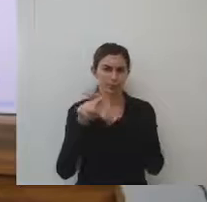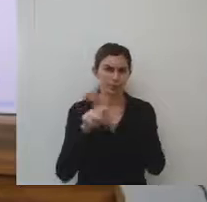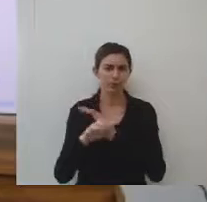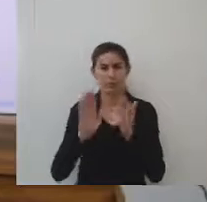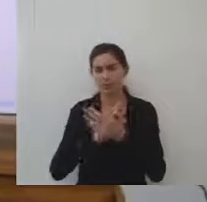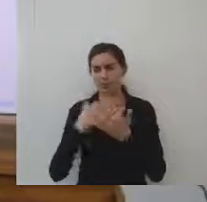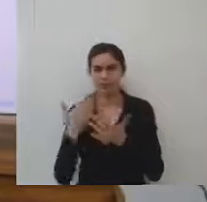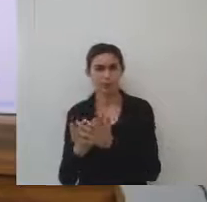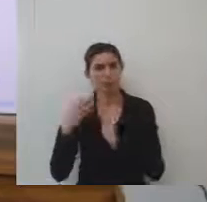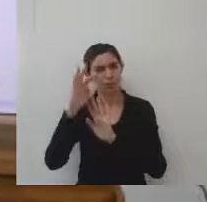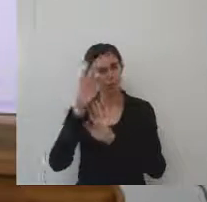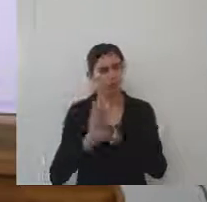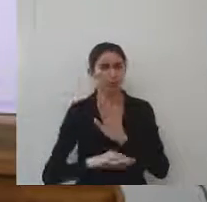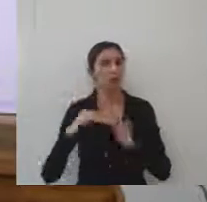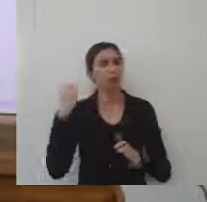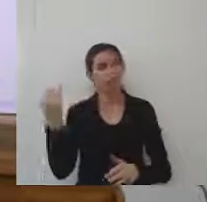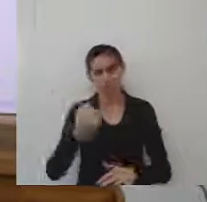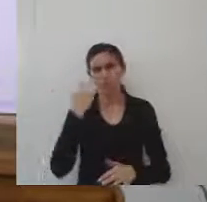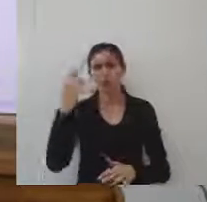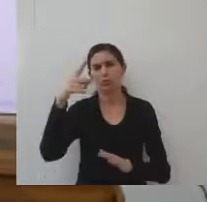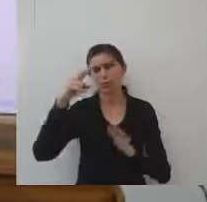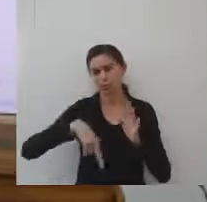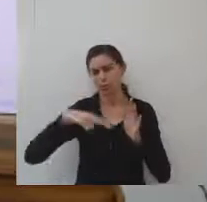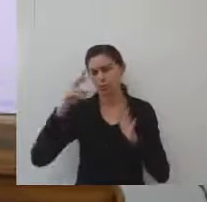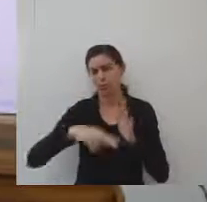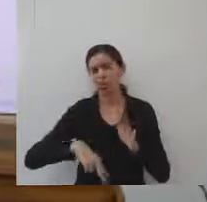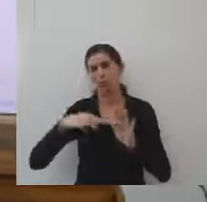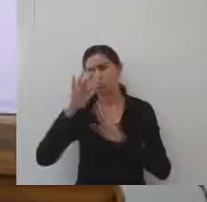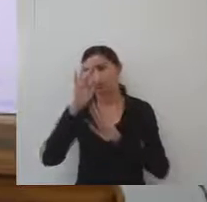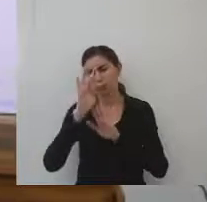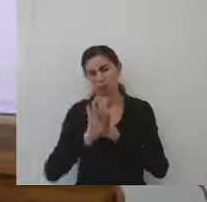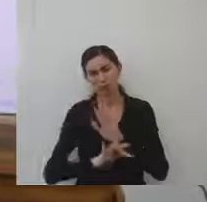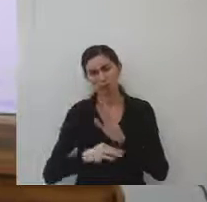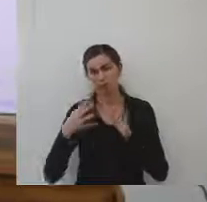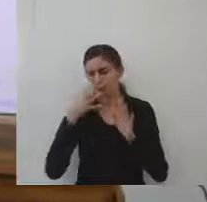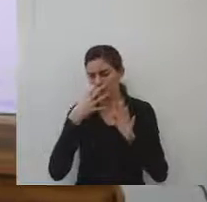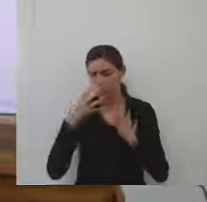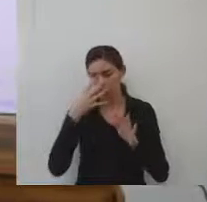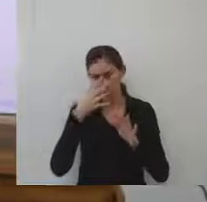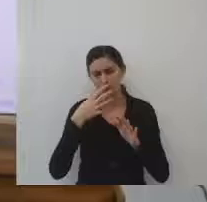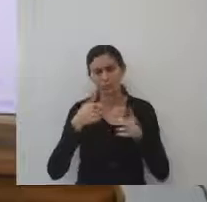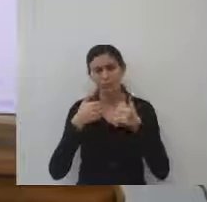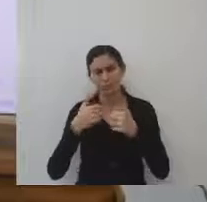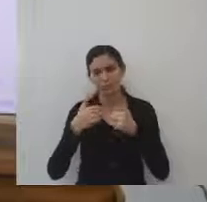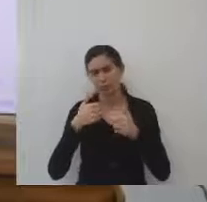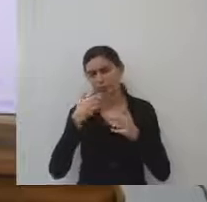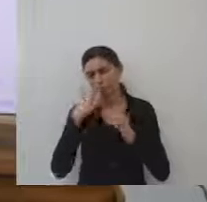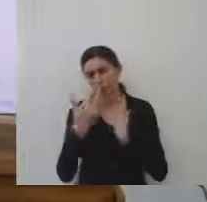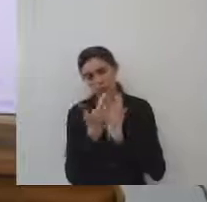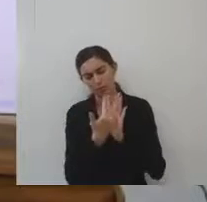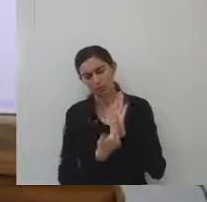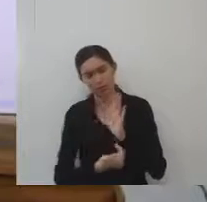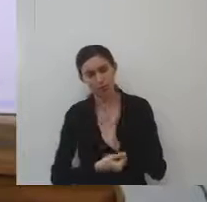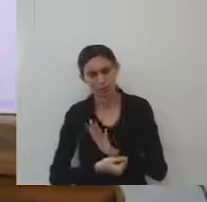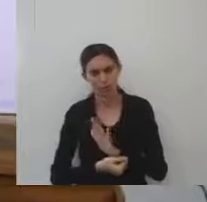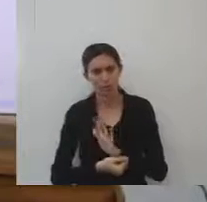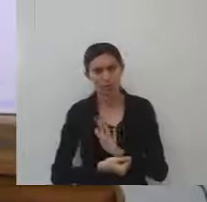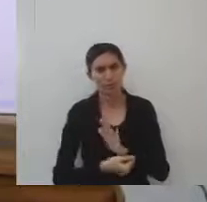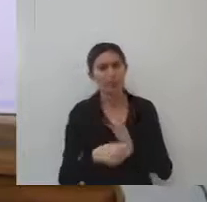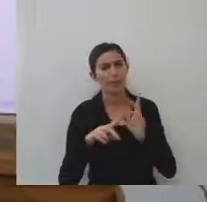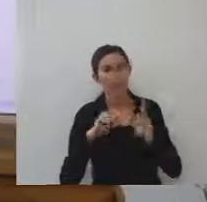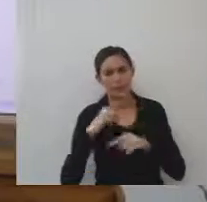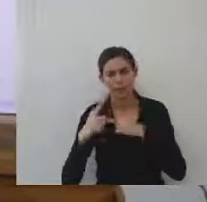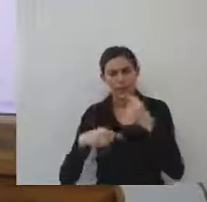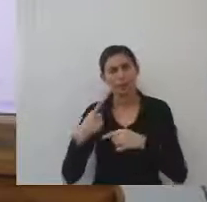texto, gente. Então é importante você ler muito bem o texto, observar muito bem a figura imagética